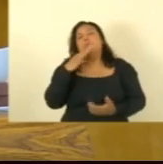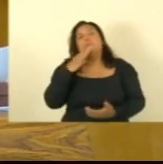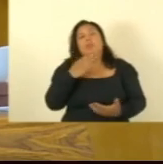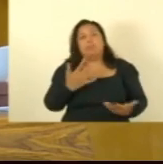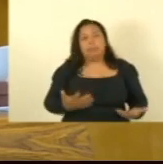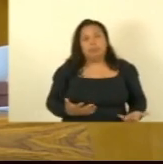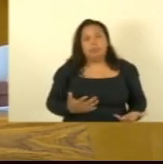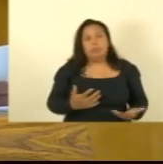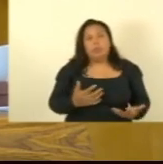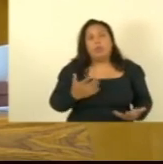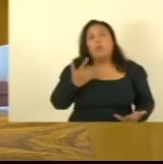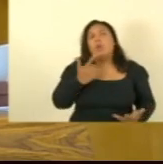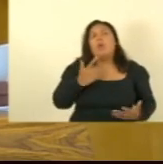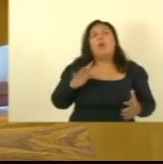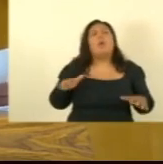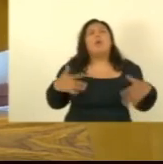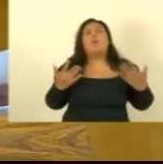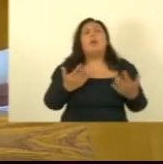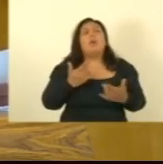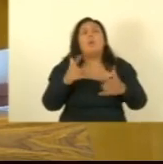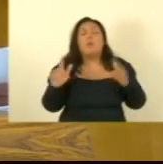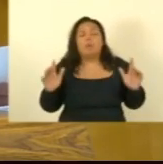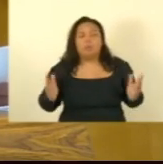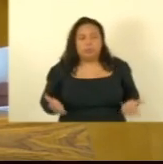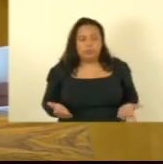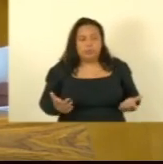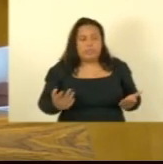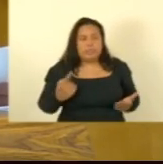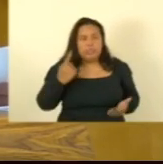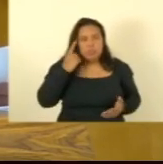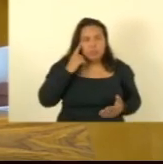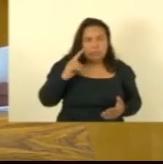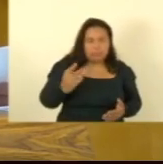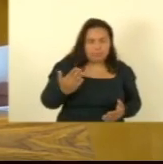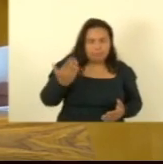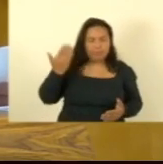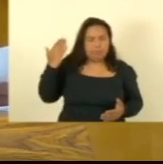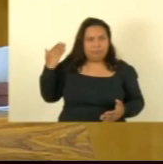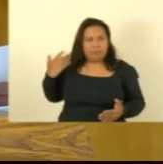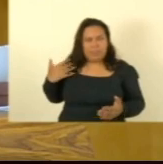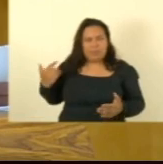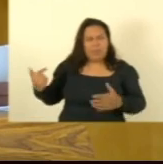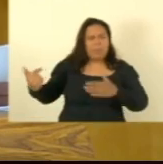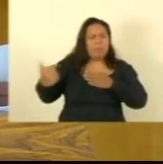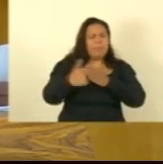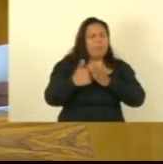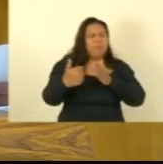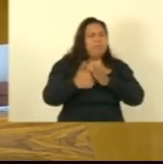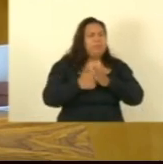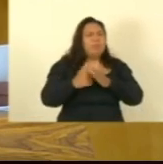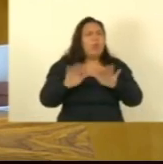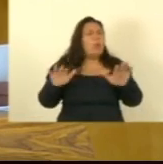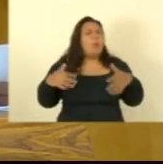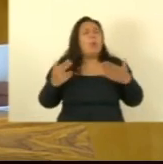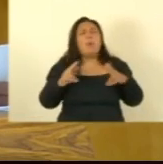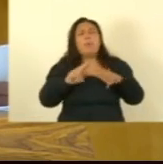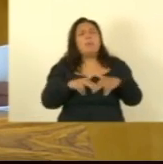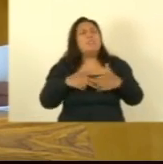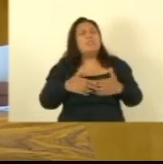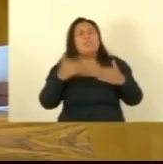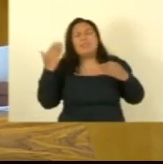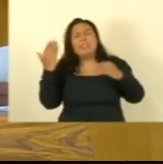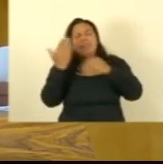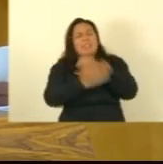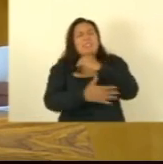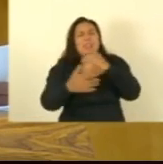Qual outra senão ela? Dias atrás, indagaram-me por qual motivo ela é tão defendida em